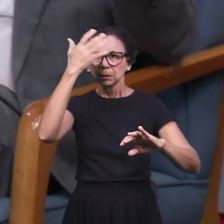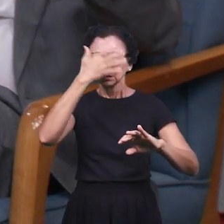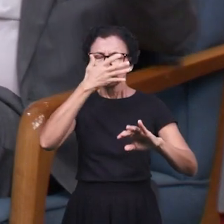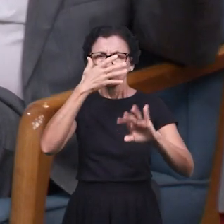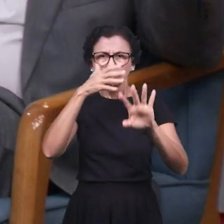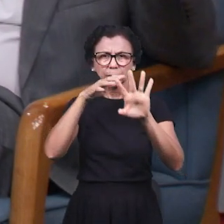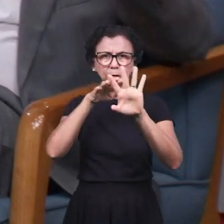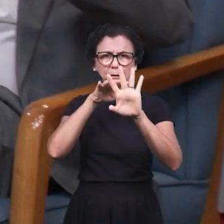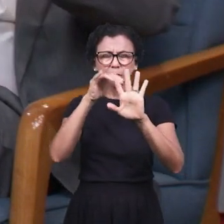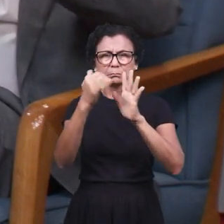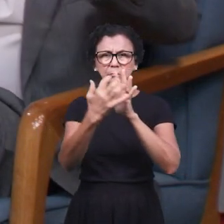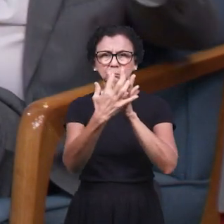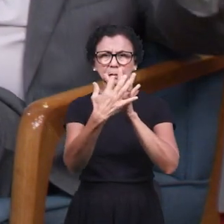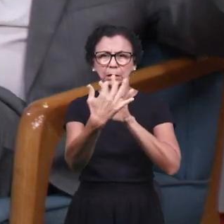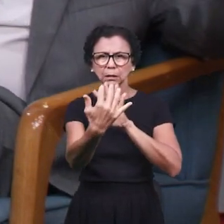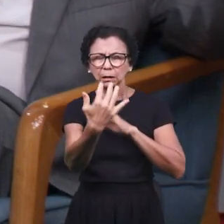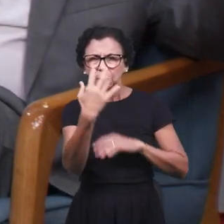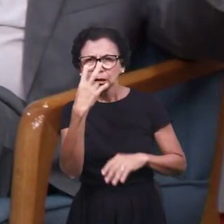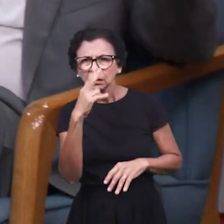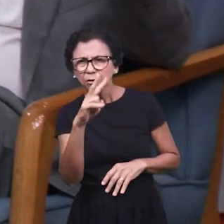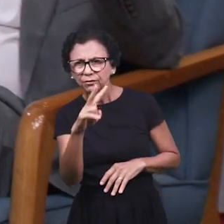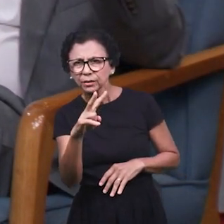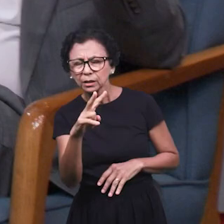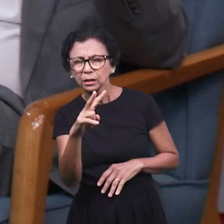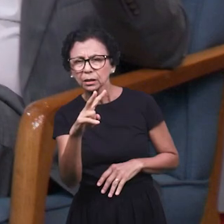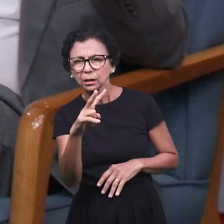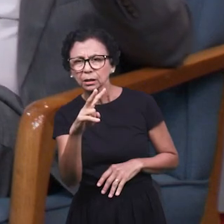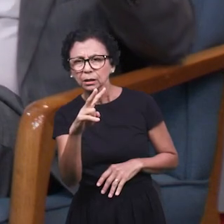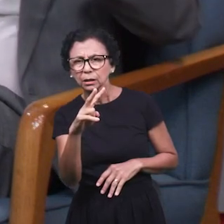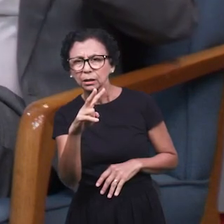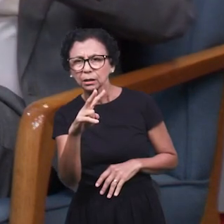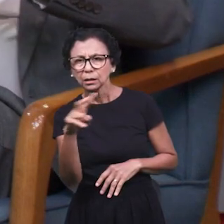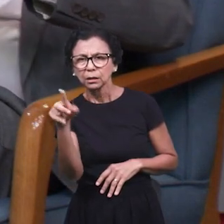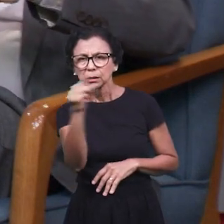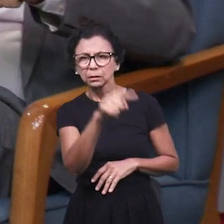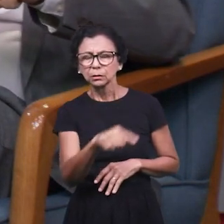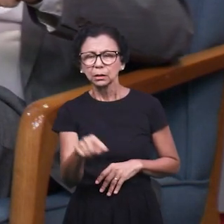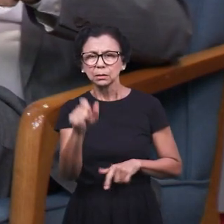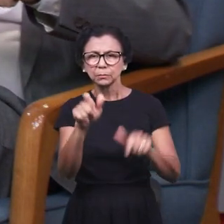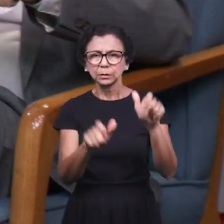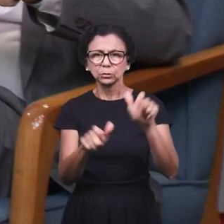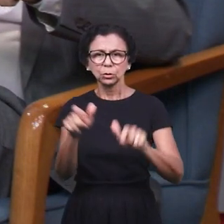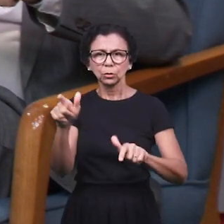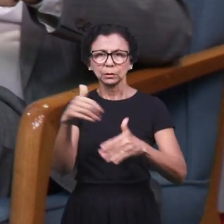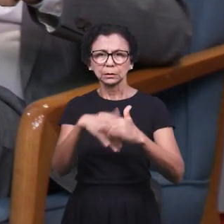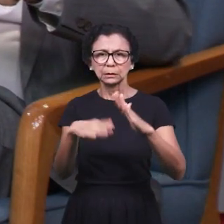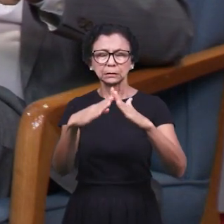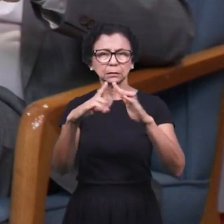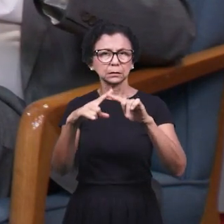Ele olhava pelaquela cortina e via a igreja normalmente. Quando ele